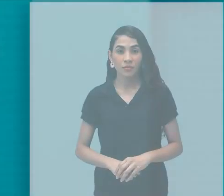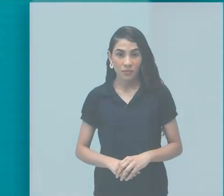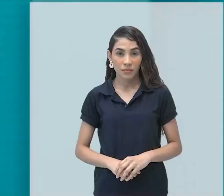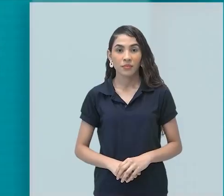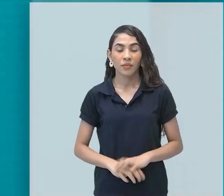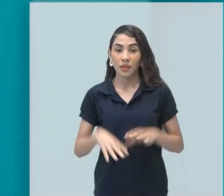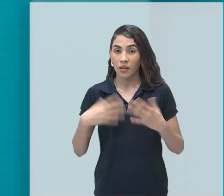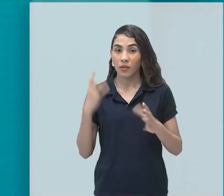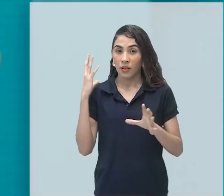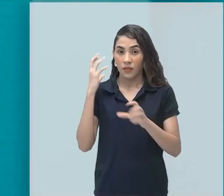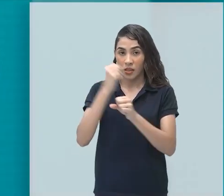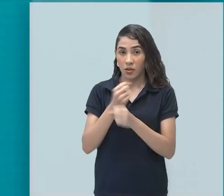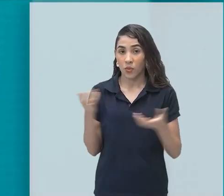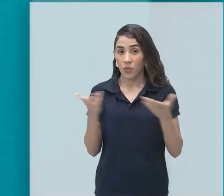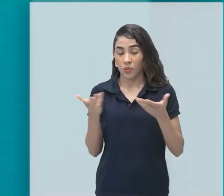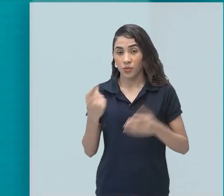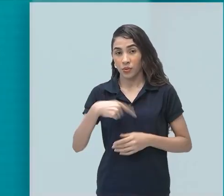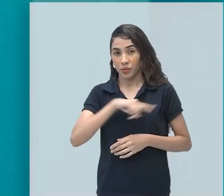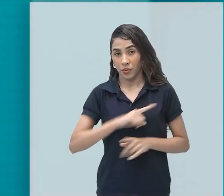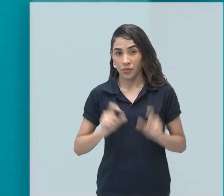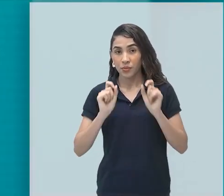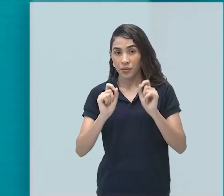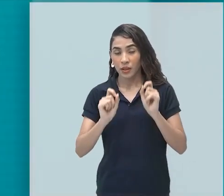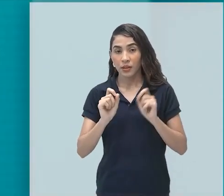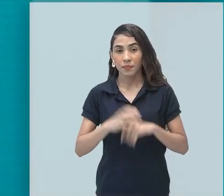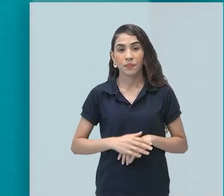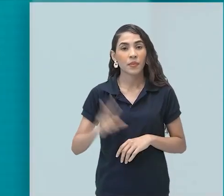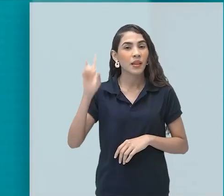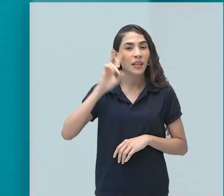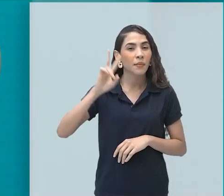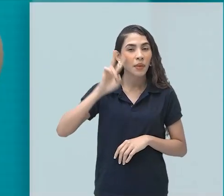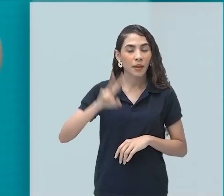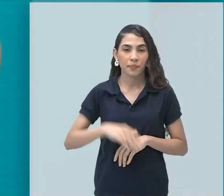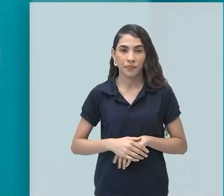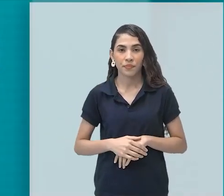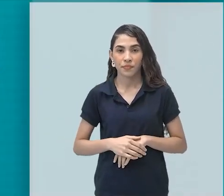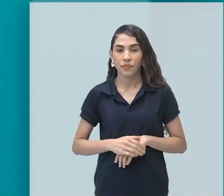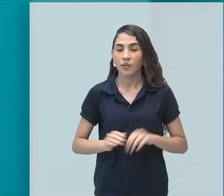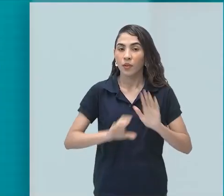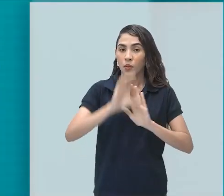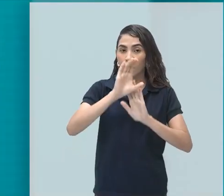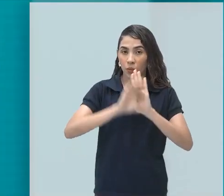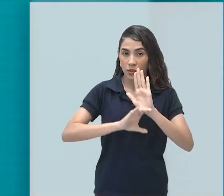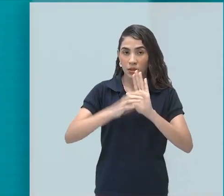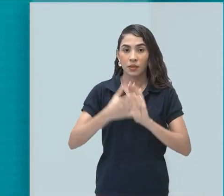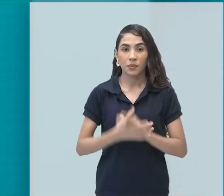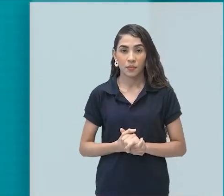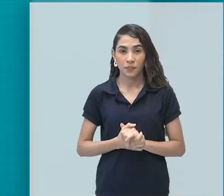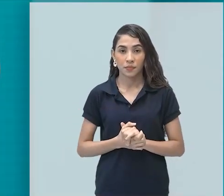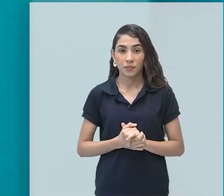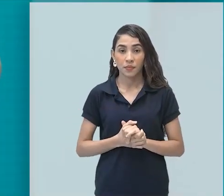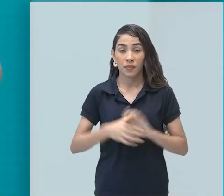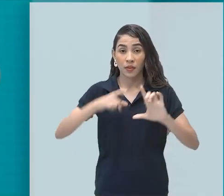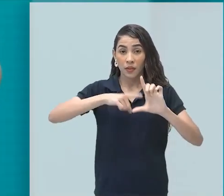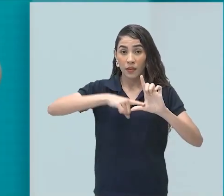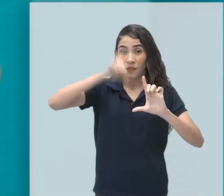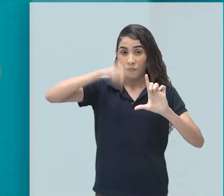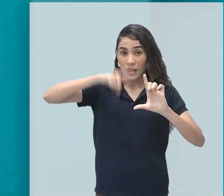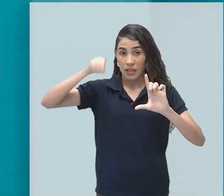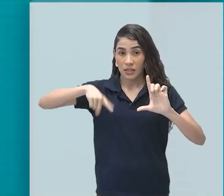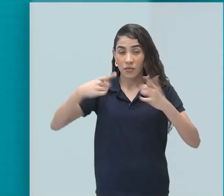Para esta revisão, nós vamos então recuperar o conceito de